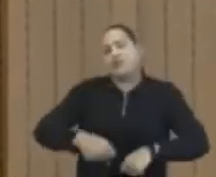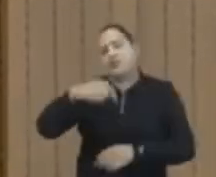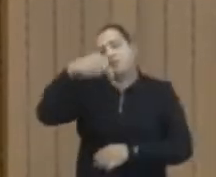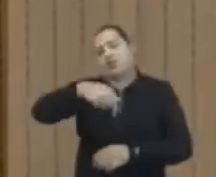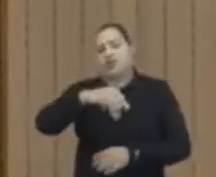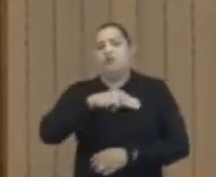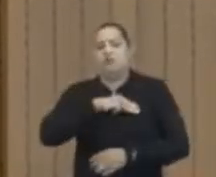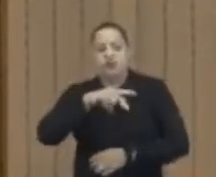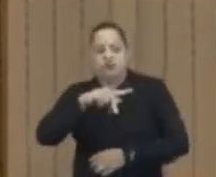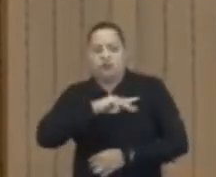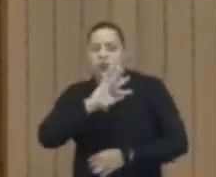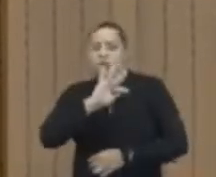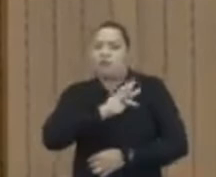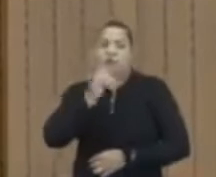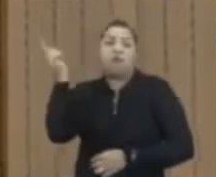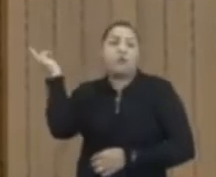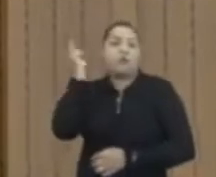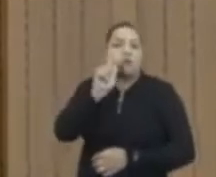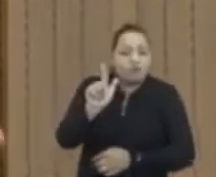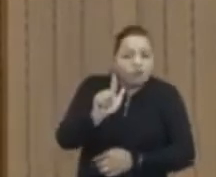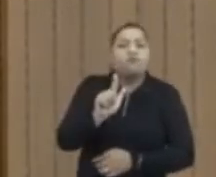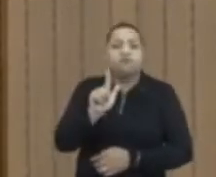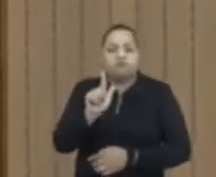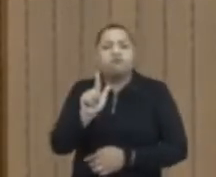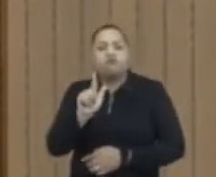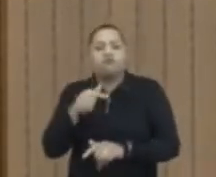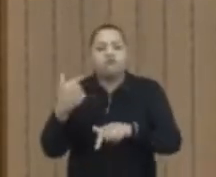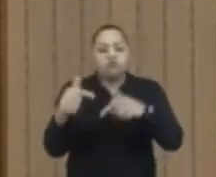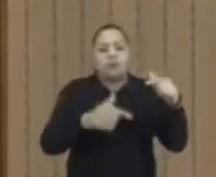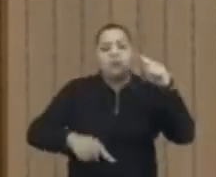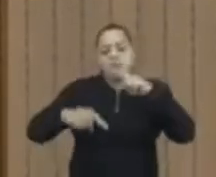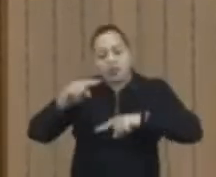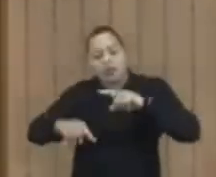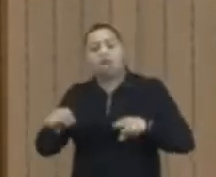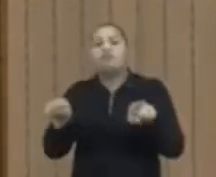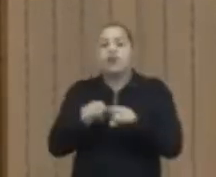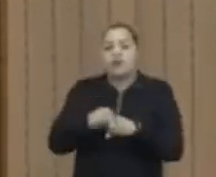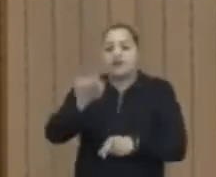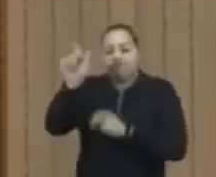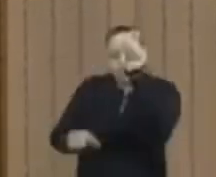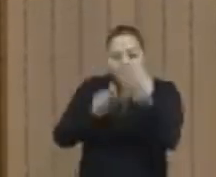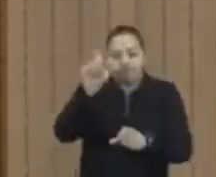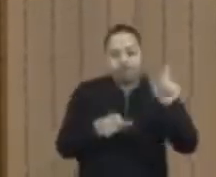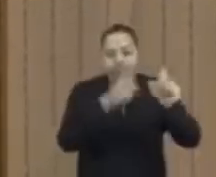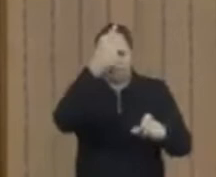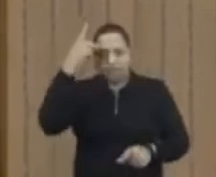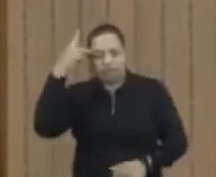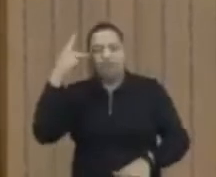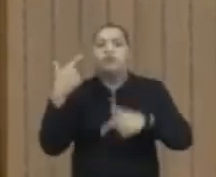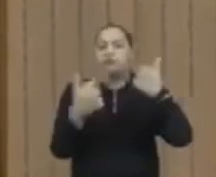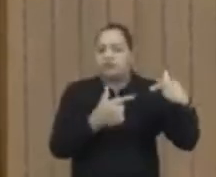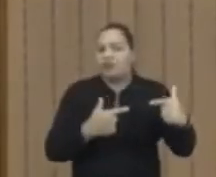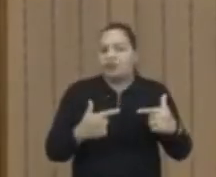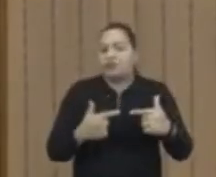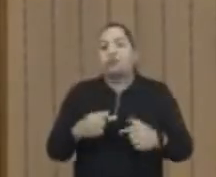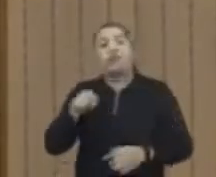que o Ministério Público Federal seja melhor aparelhado, tanto de forma material quanto de forma humana. Então, esse trabalho do Dr. Augusto